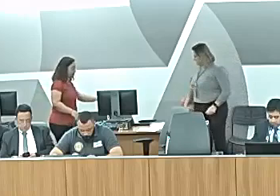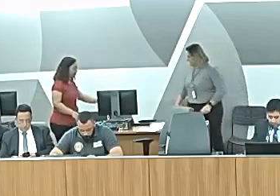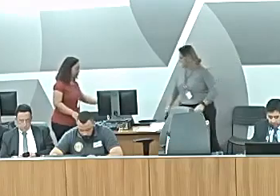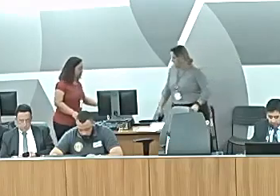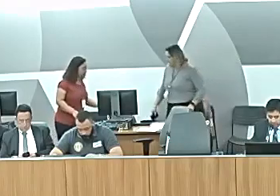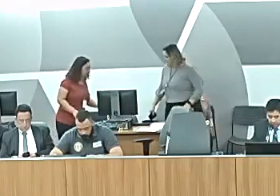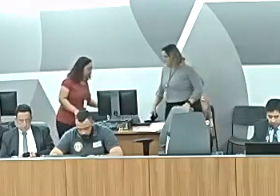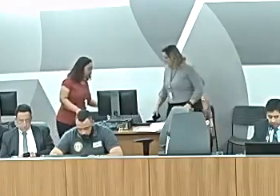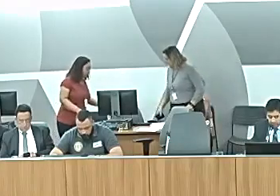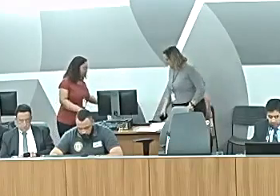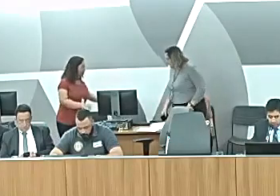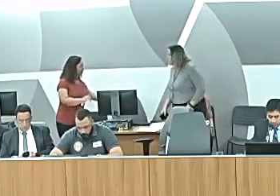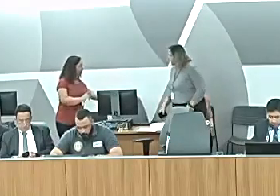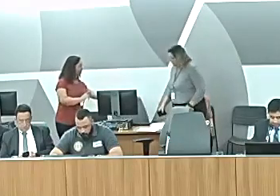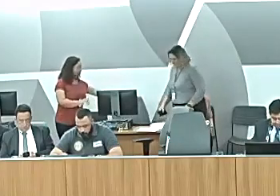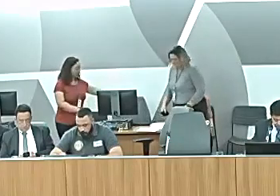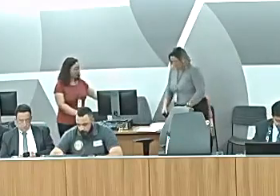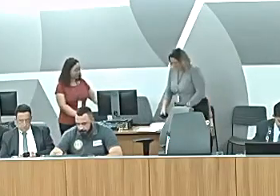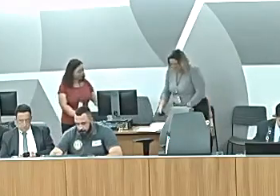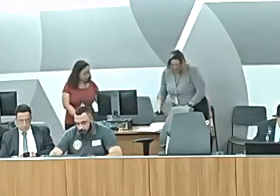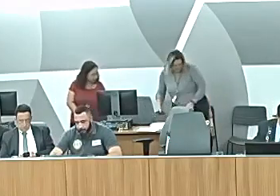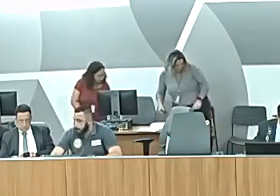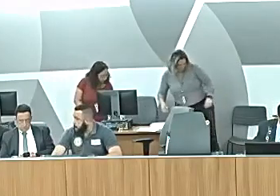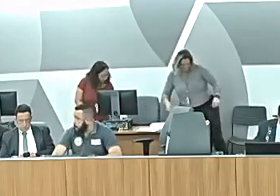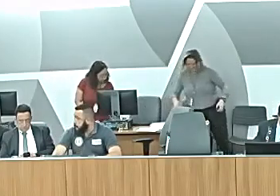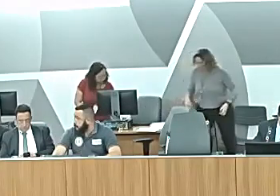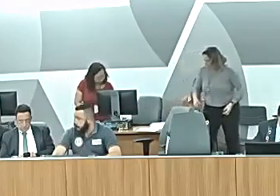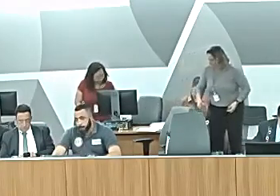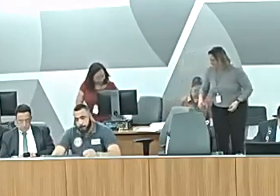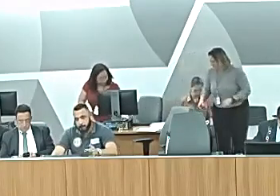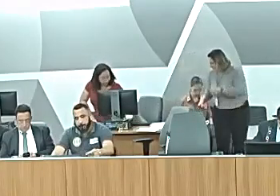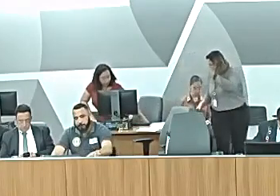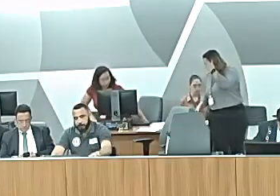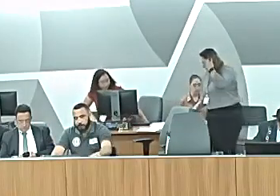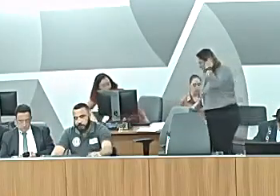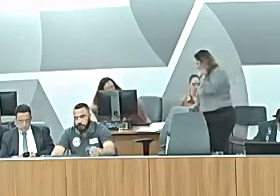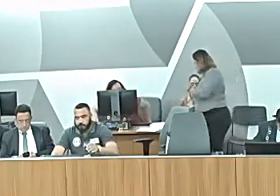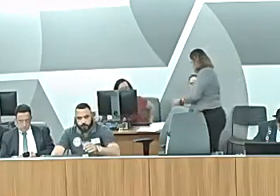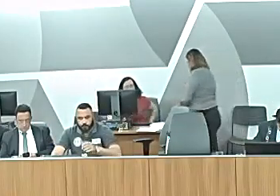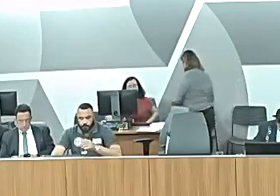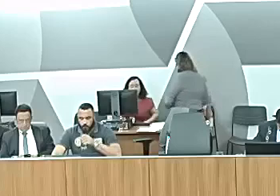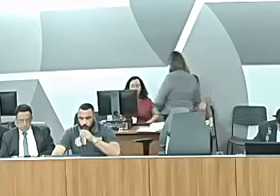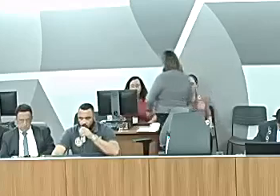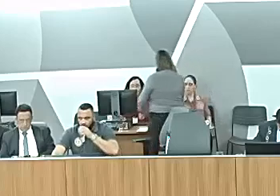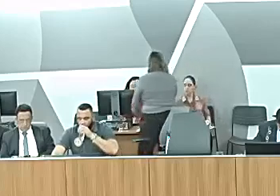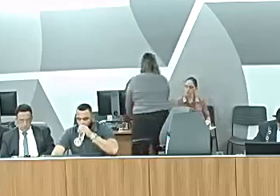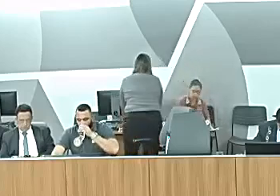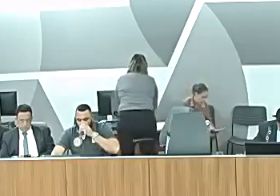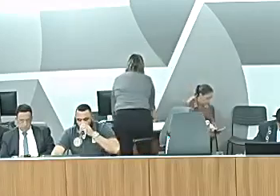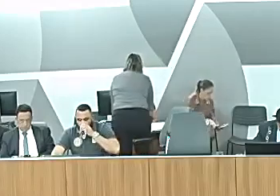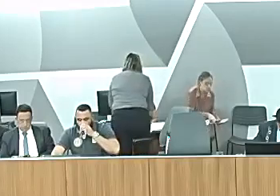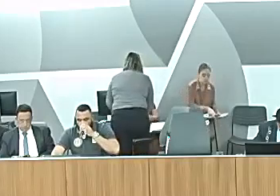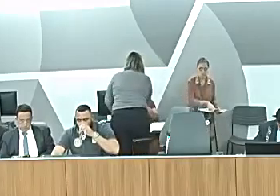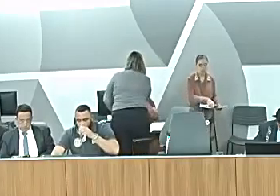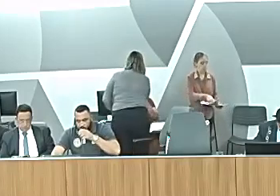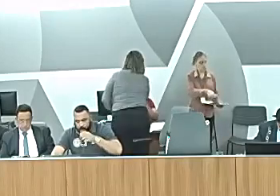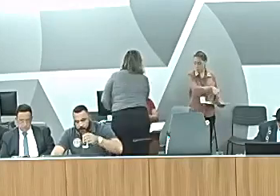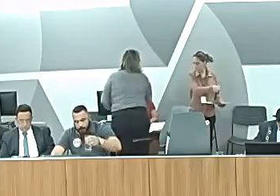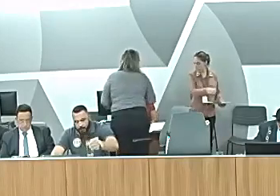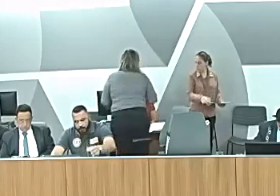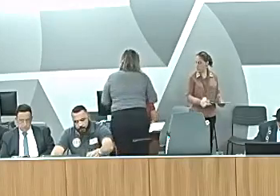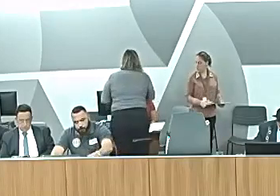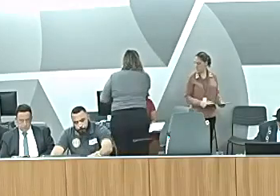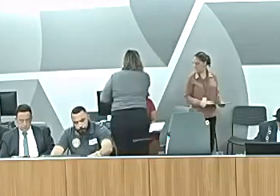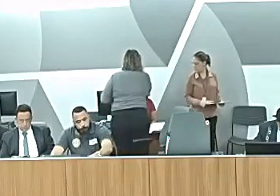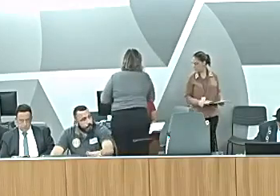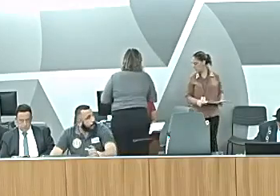presidente bastante a palavra deputado não é boa tarde a todos na figura do presidente dessa comissão deputado sargento